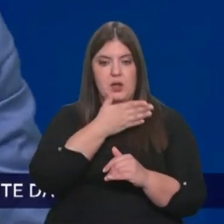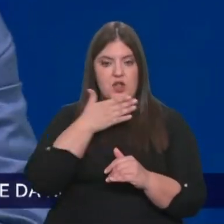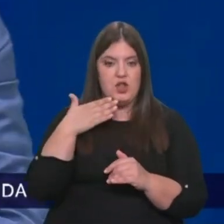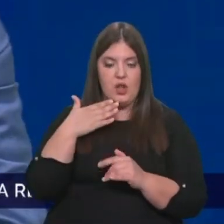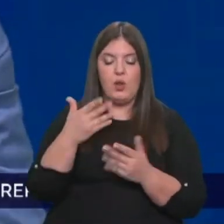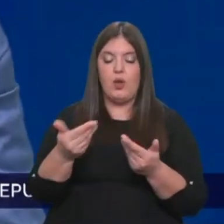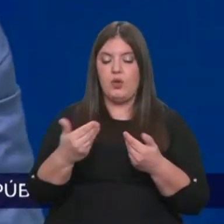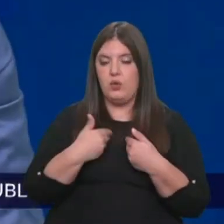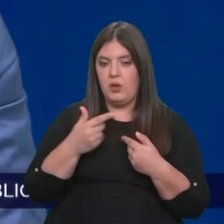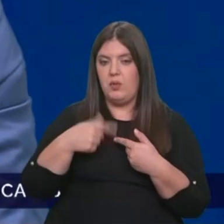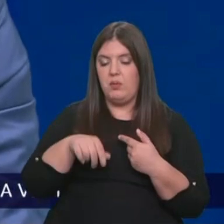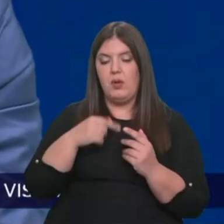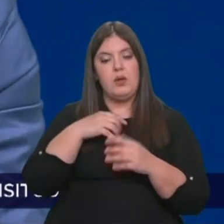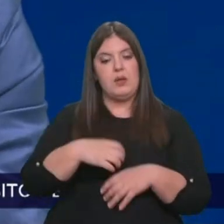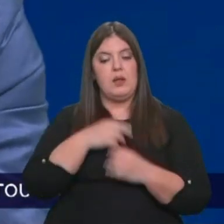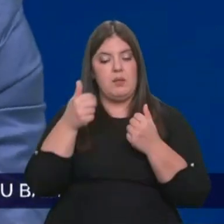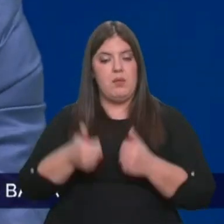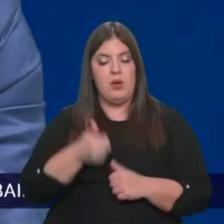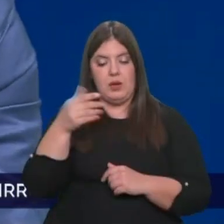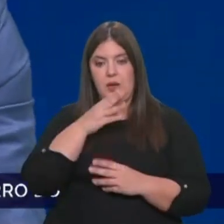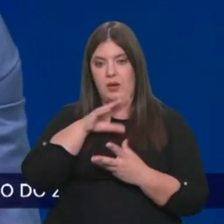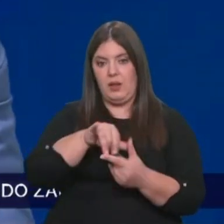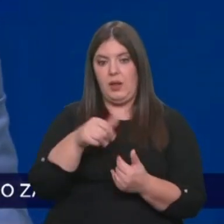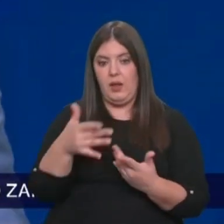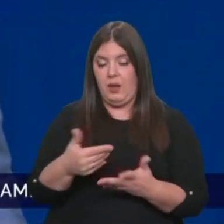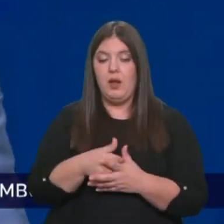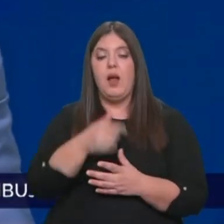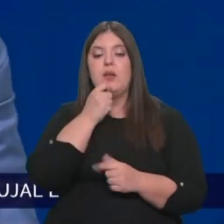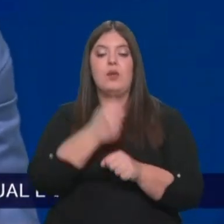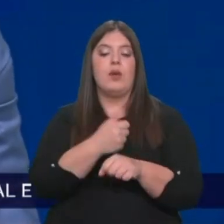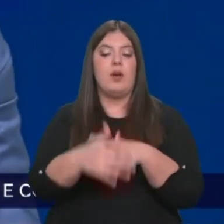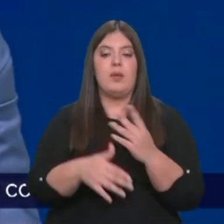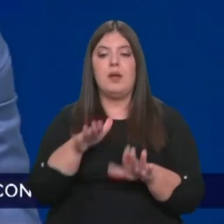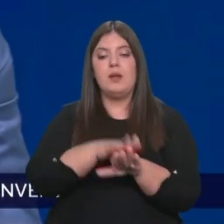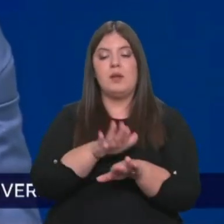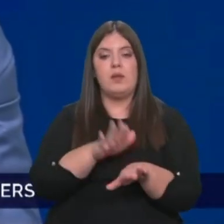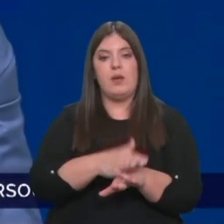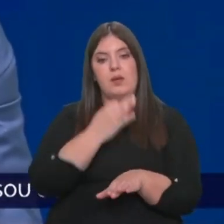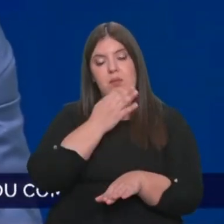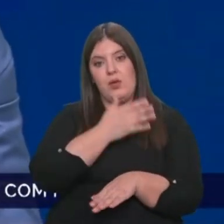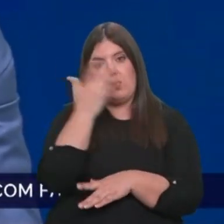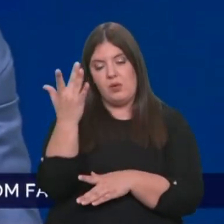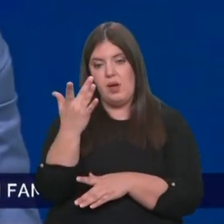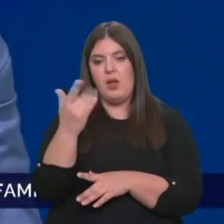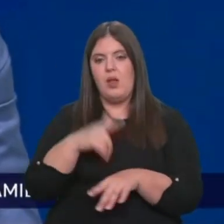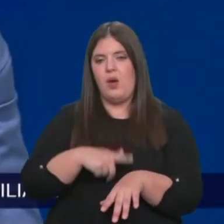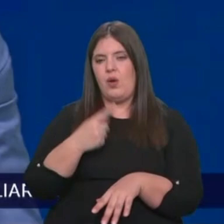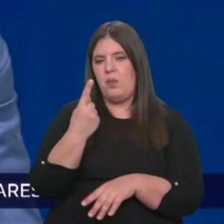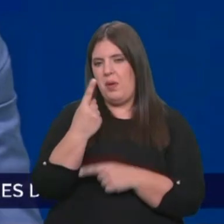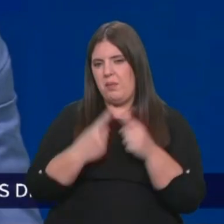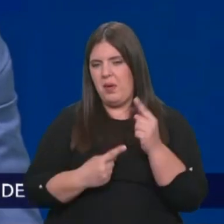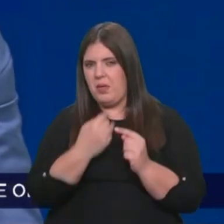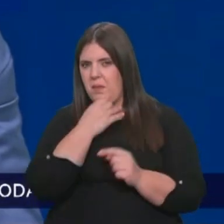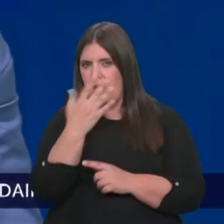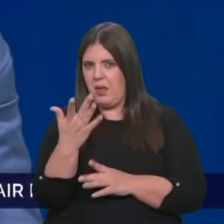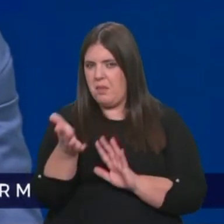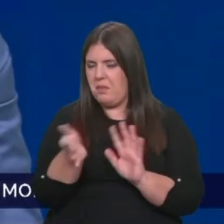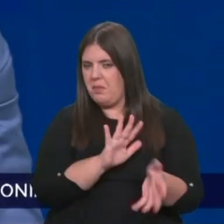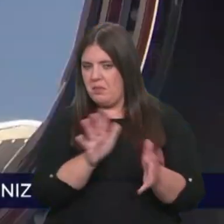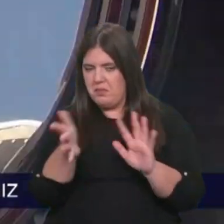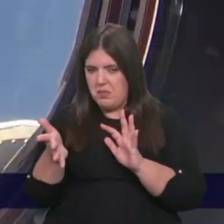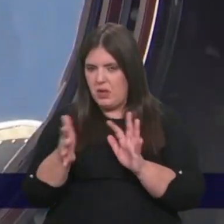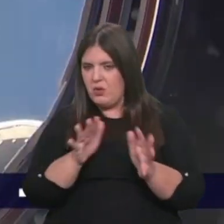ajuda também ao nosso próprio conforto aqui na Terra. Se tudo correr bem, na terça-feira, na madrugada de terça-feira, por volta da 1h30 da madrugada,